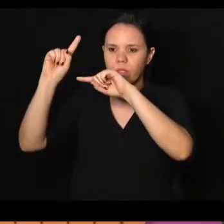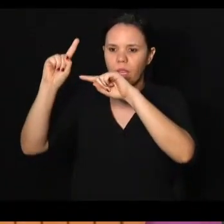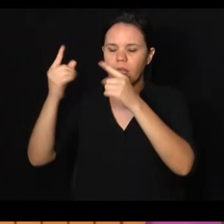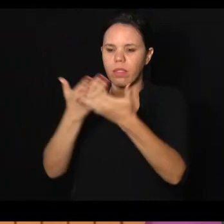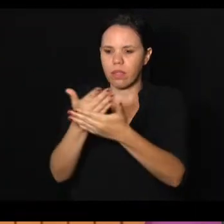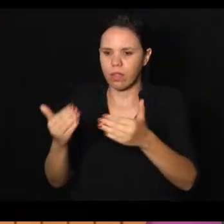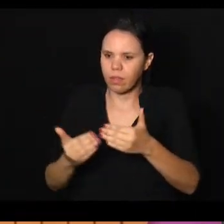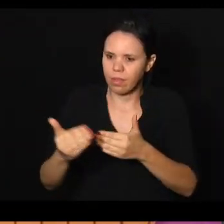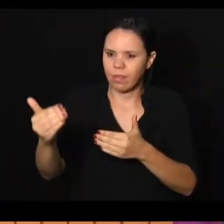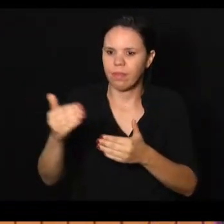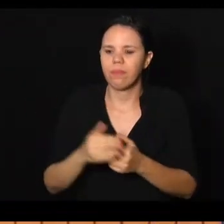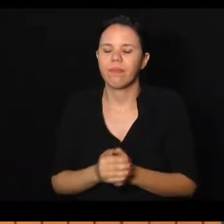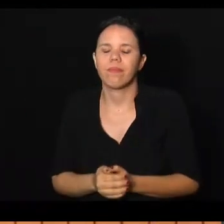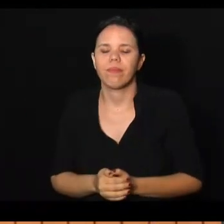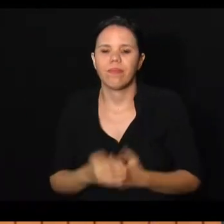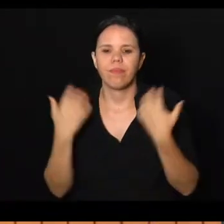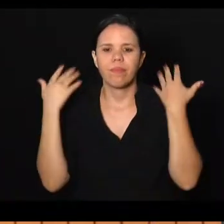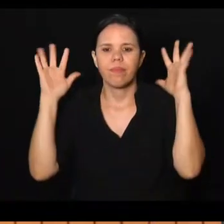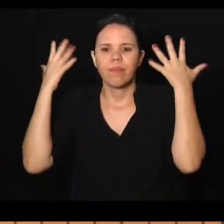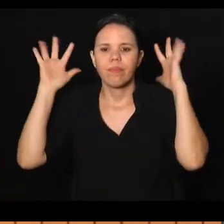nesses desafios.